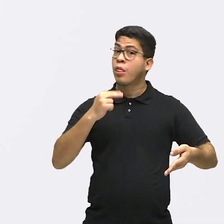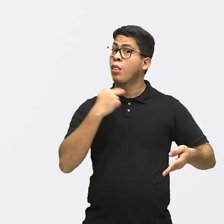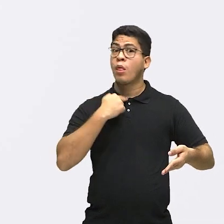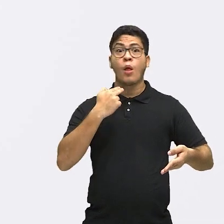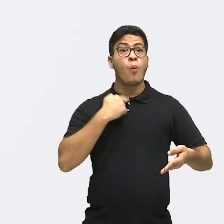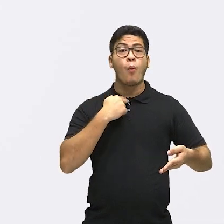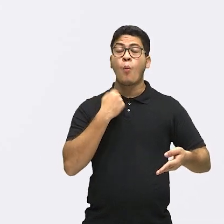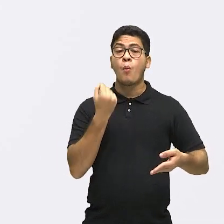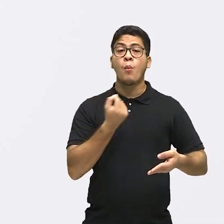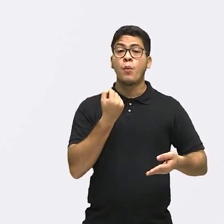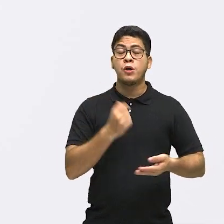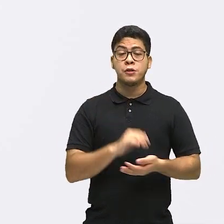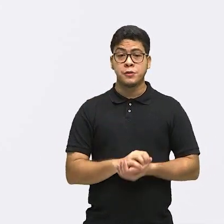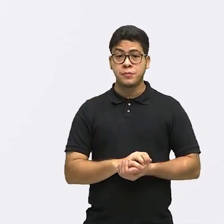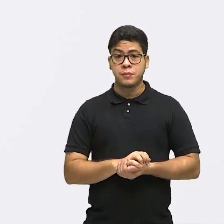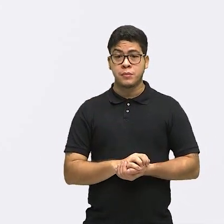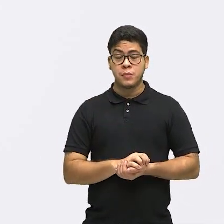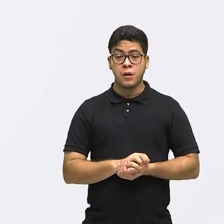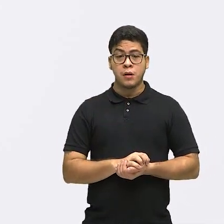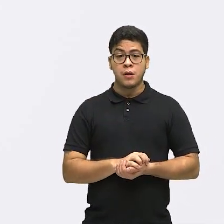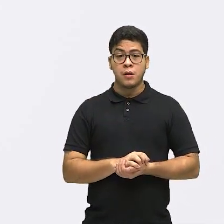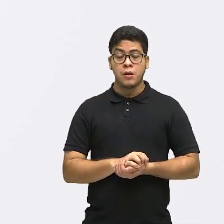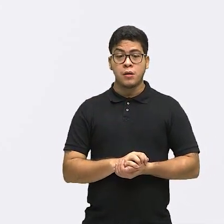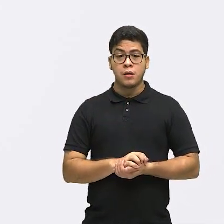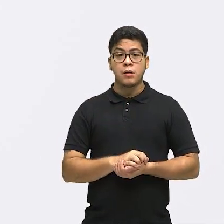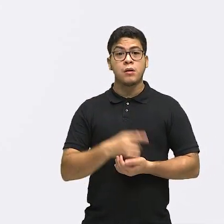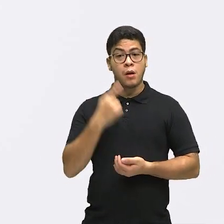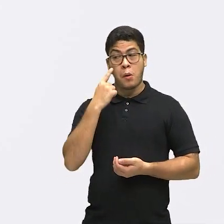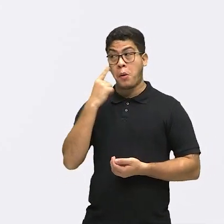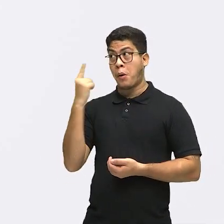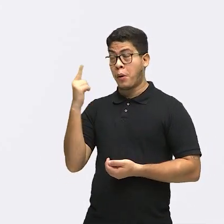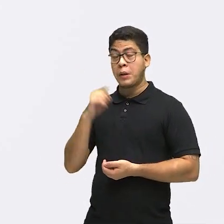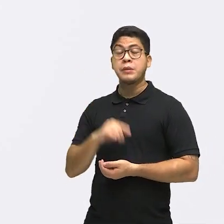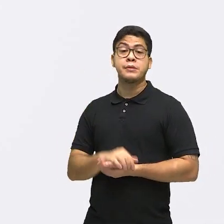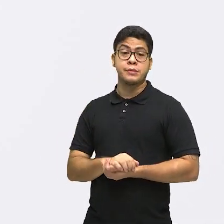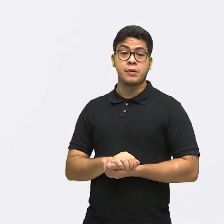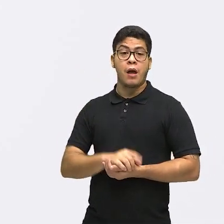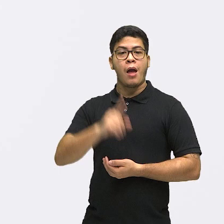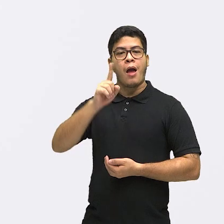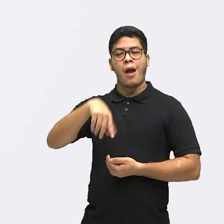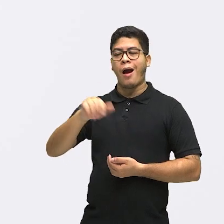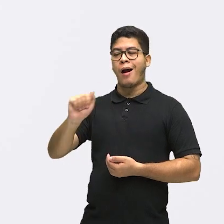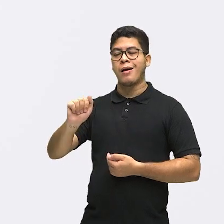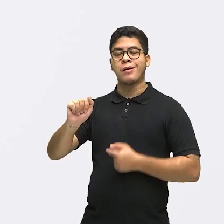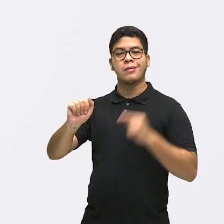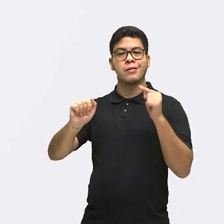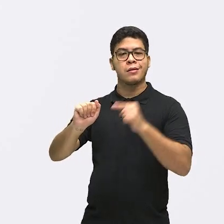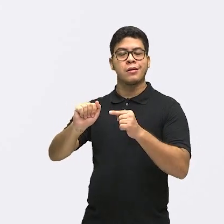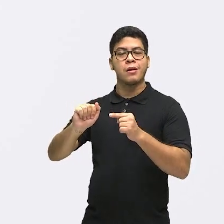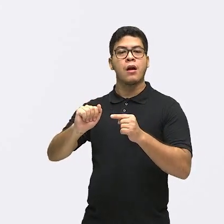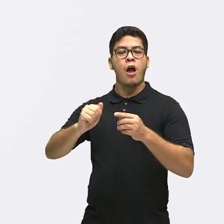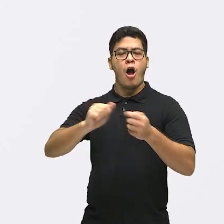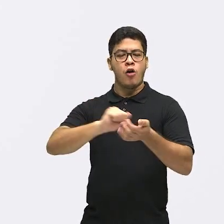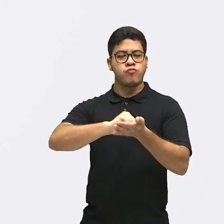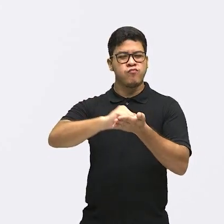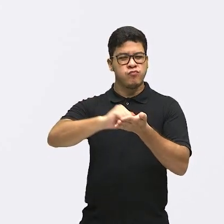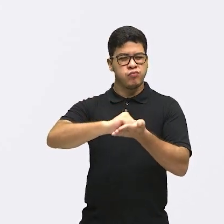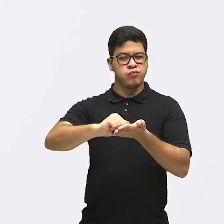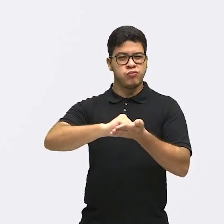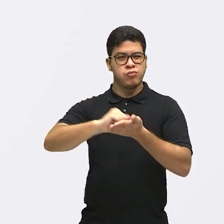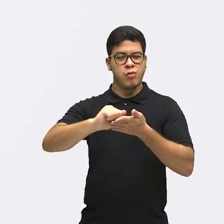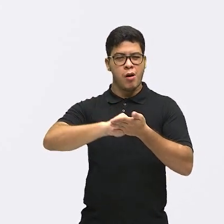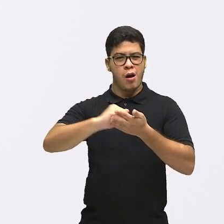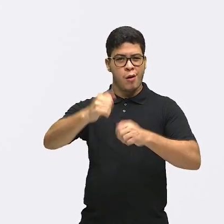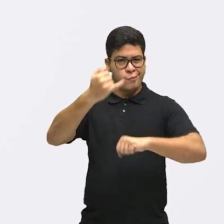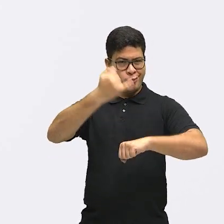A resposta correta é a alternativa A esponja de aço. A gente não tem como reciclar a esponja de aço,